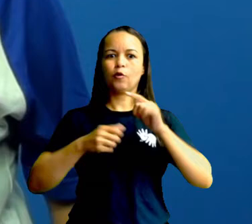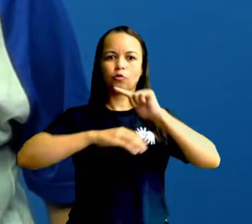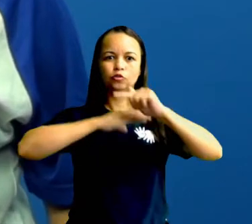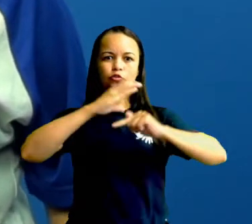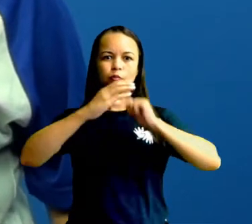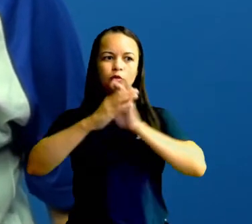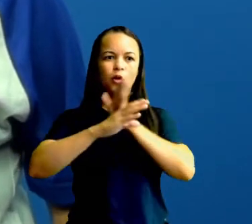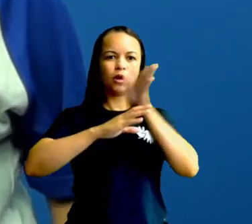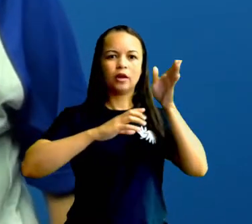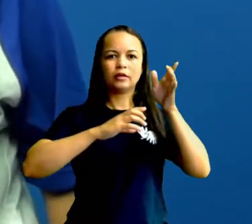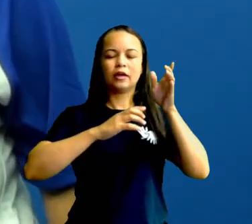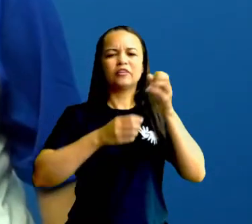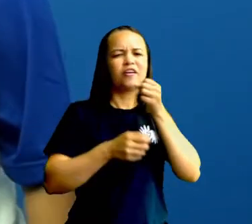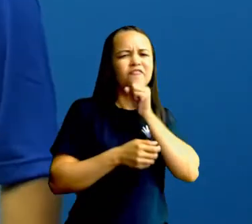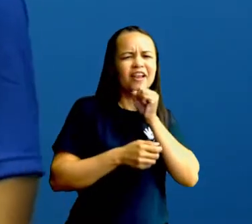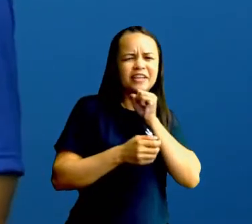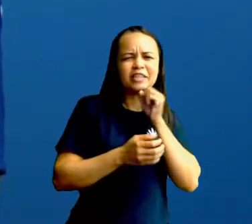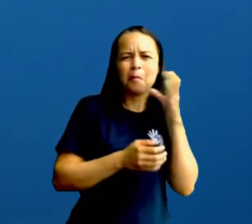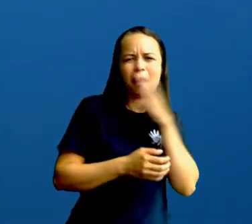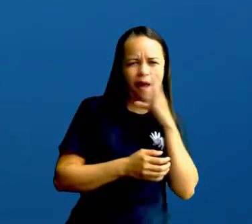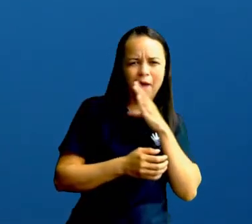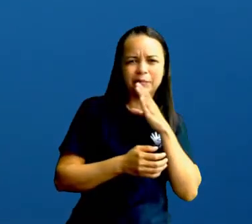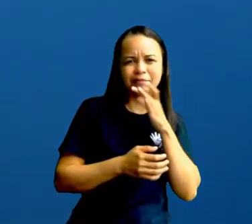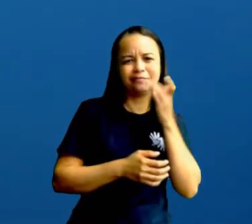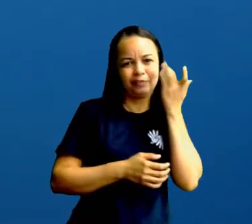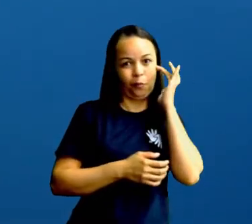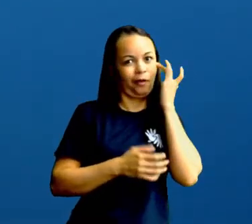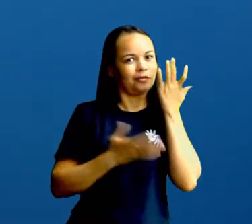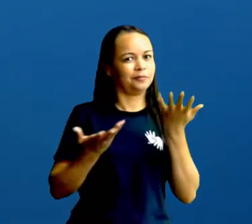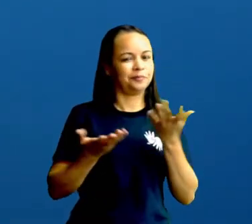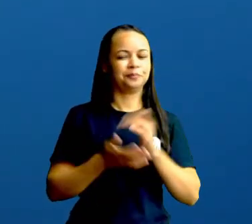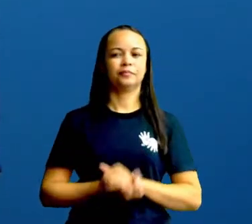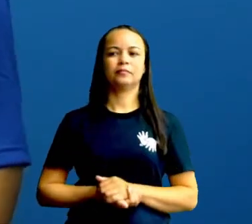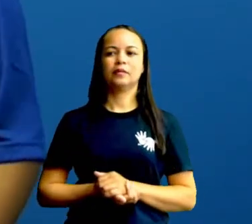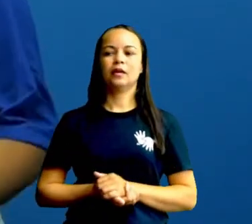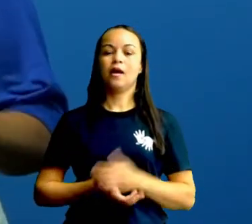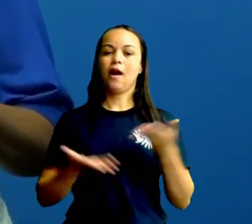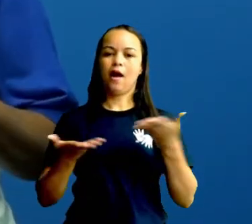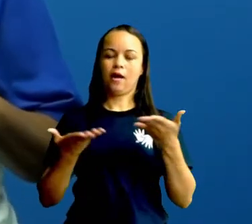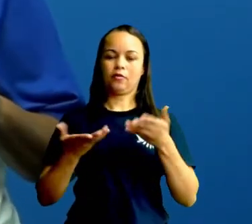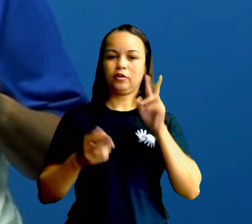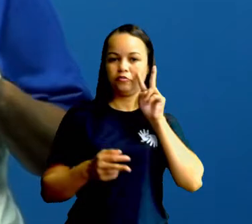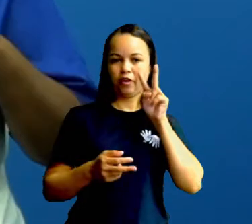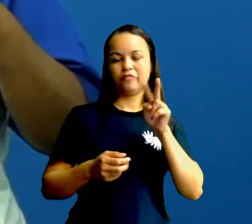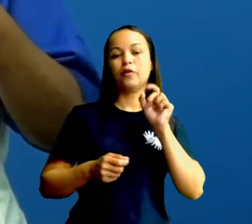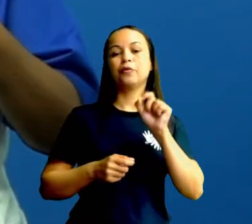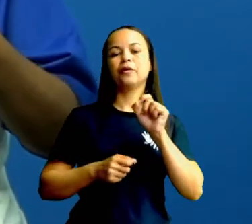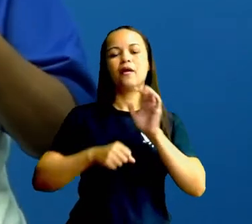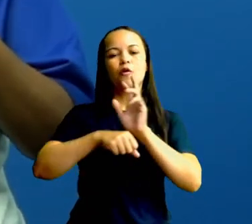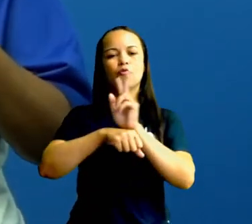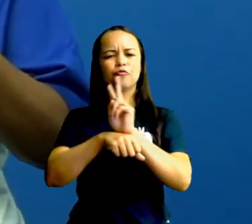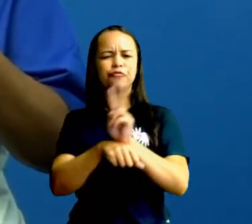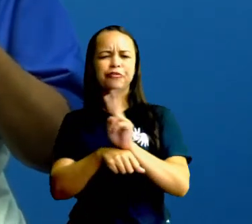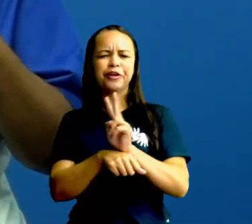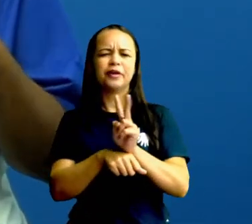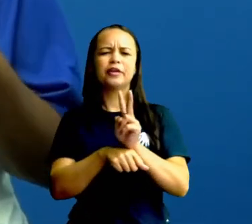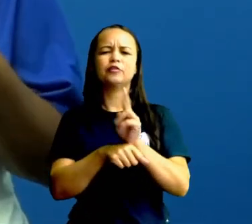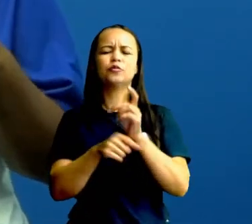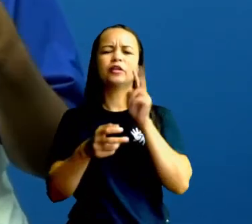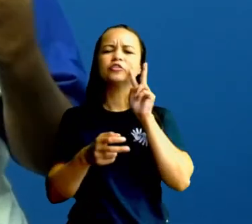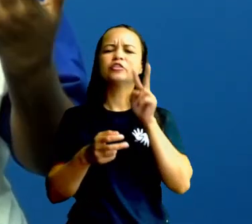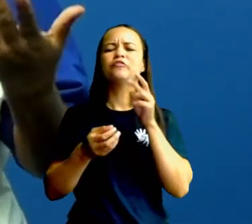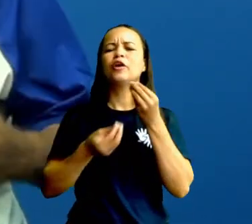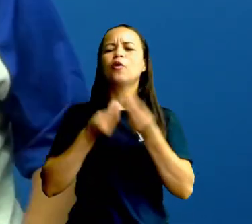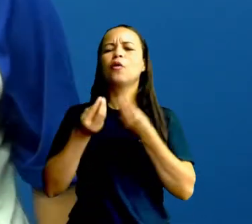gente vai envelhecer mais rápido, eu acho. Vamos lá. Vamos ver agora um videozinho para a gente entender melhor o que